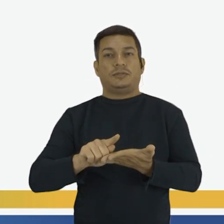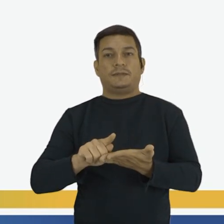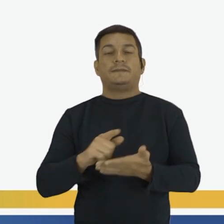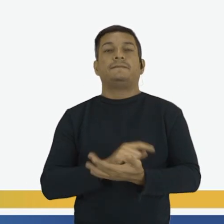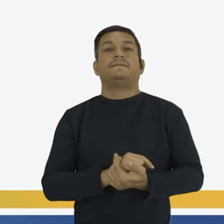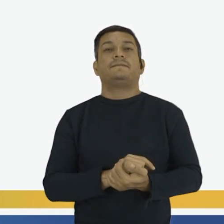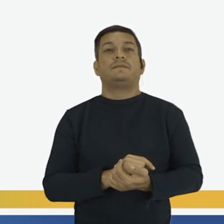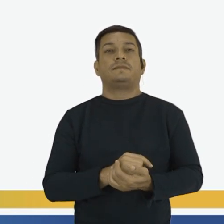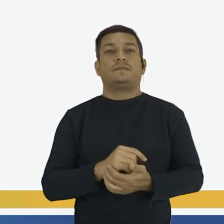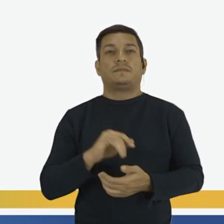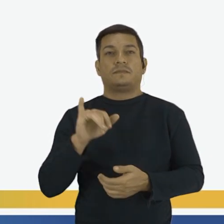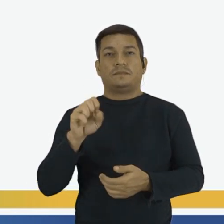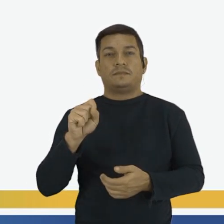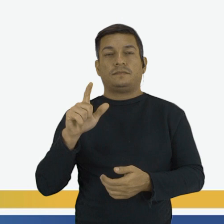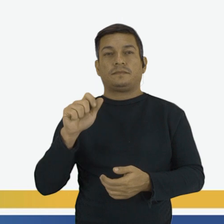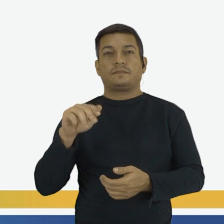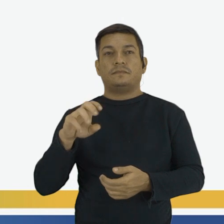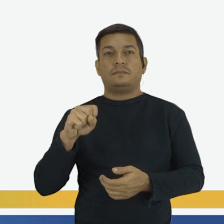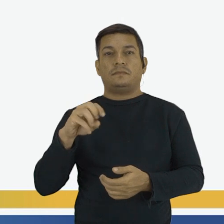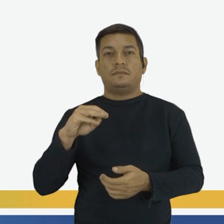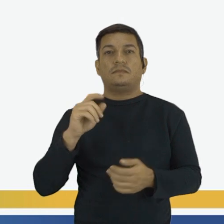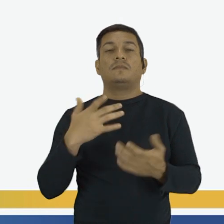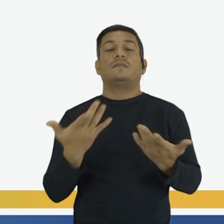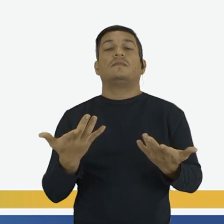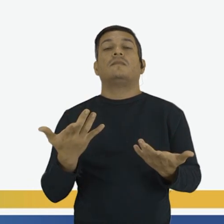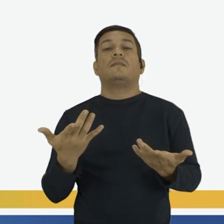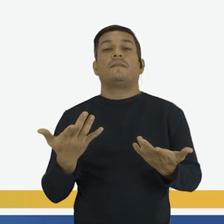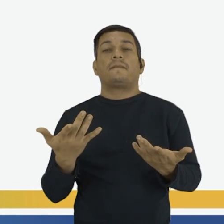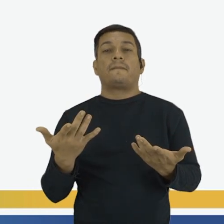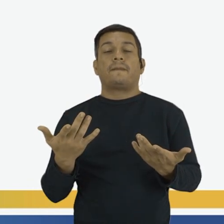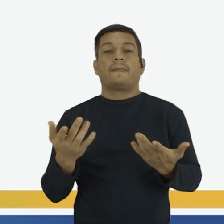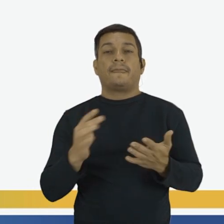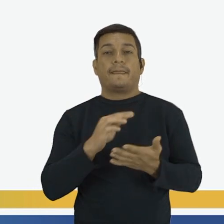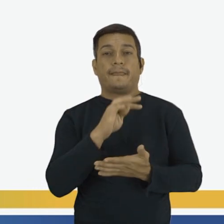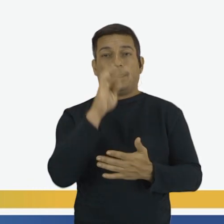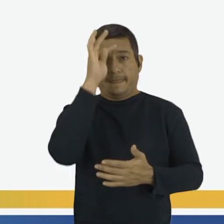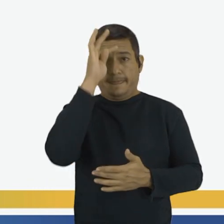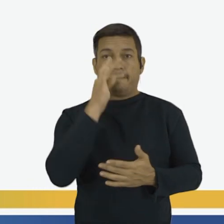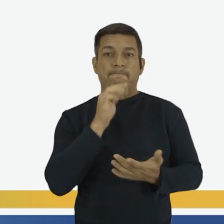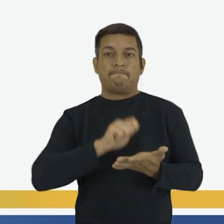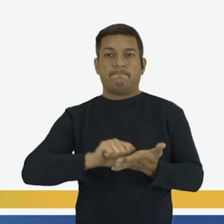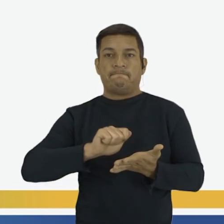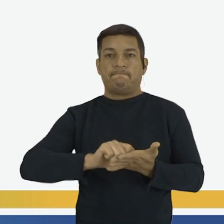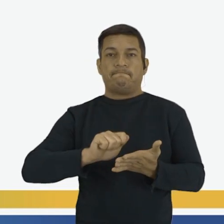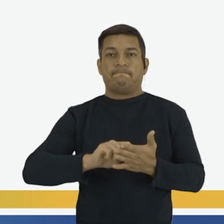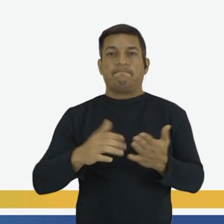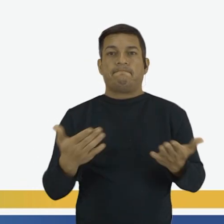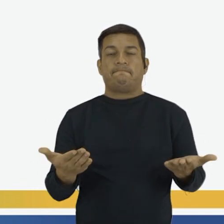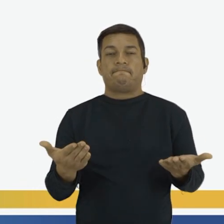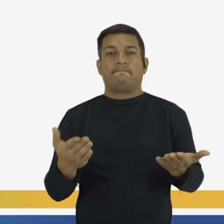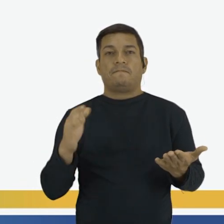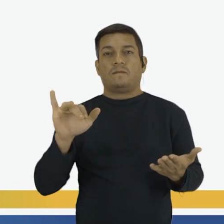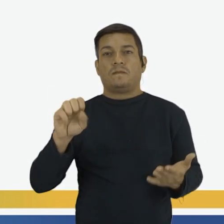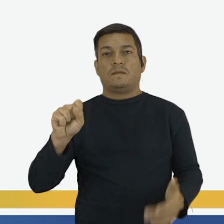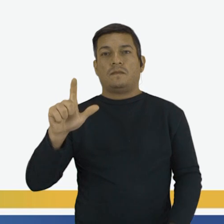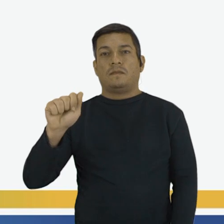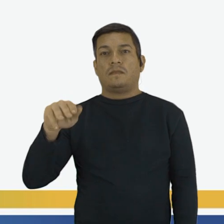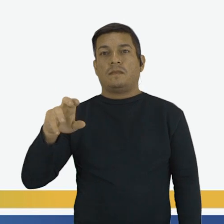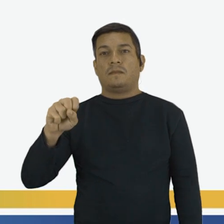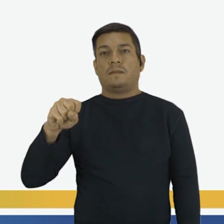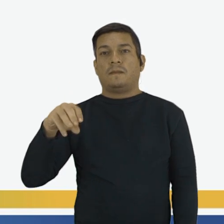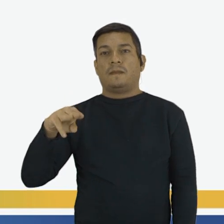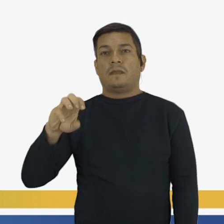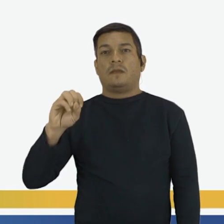no islamismo, qual é a tradição escrita? Vamos lá? A tradição escrita do islamismo é o quê?